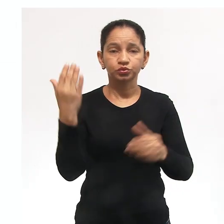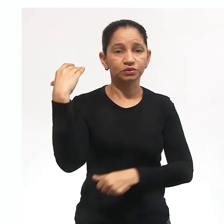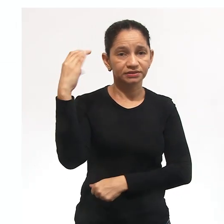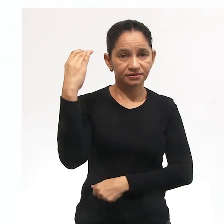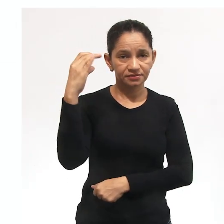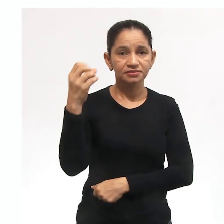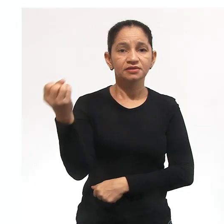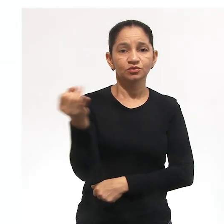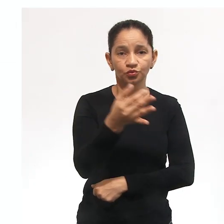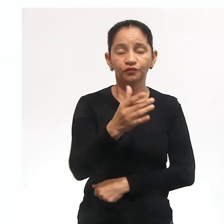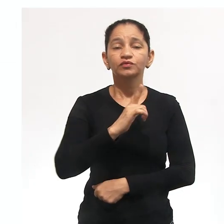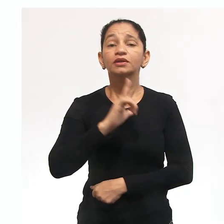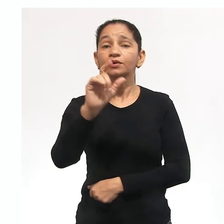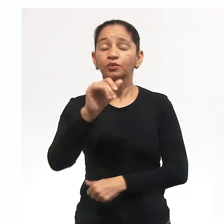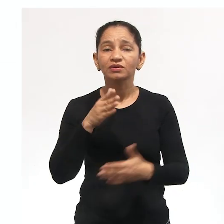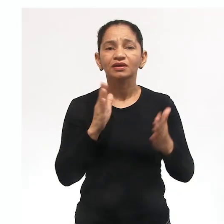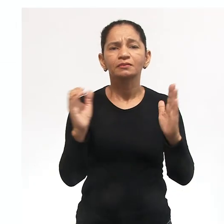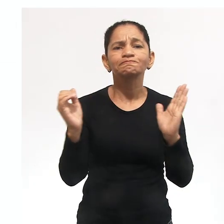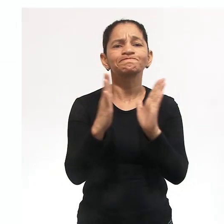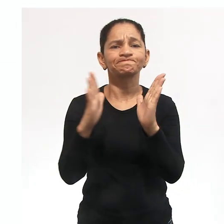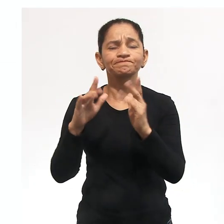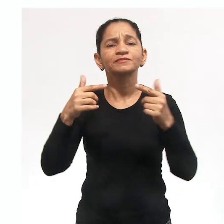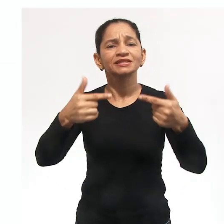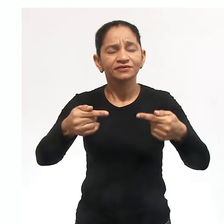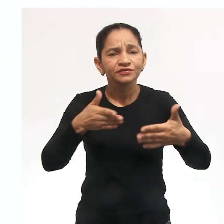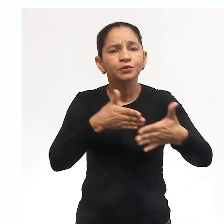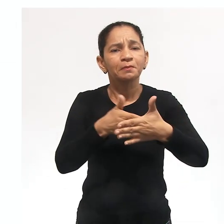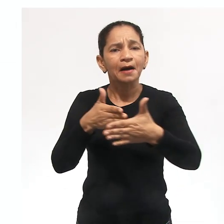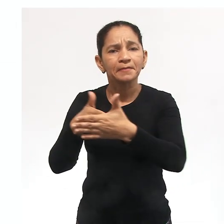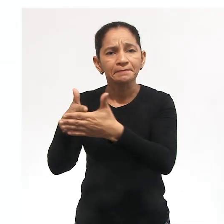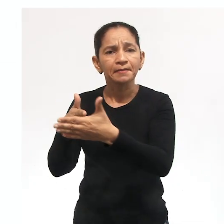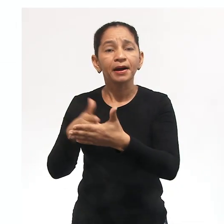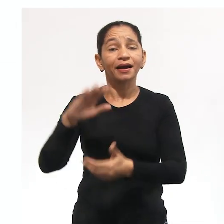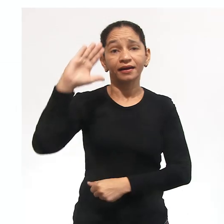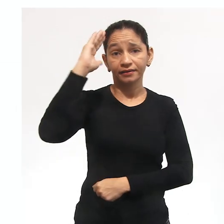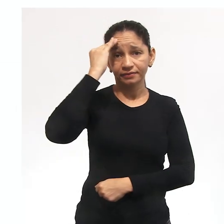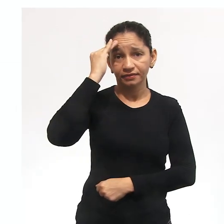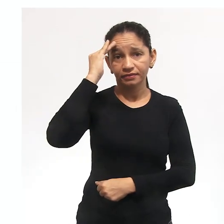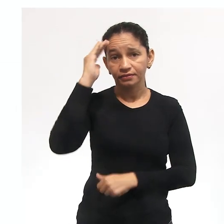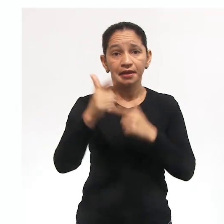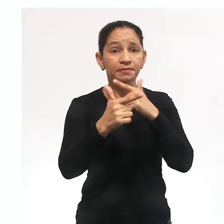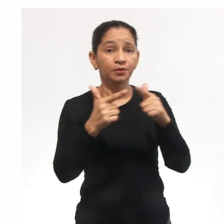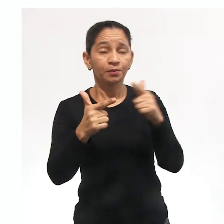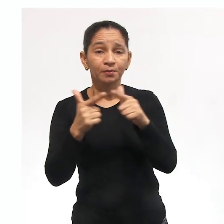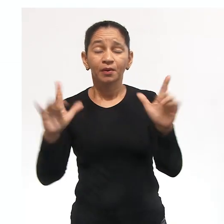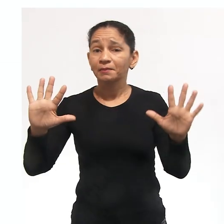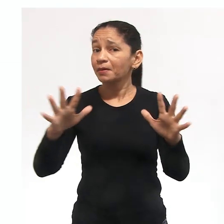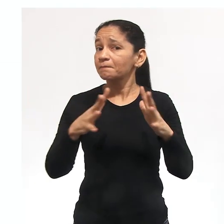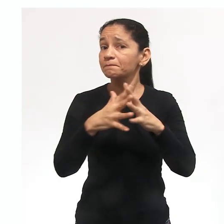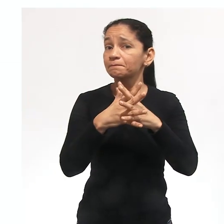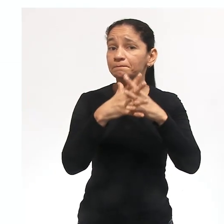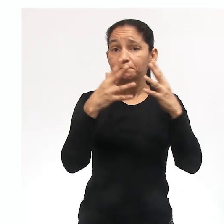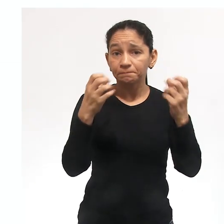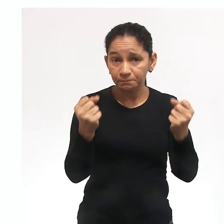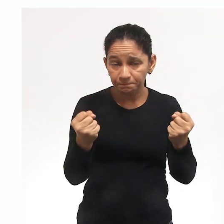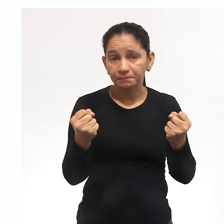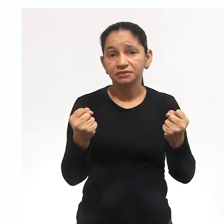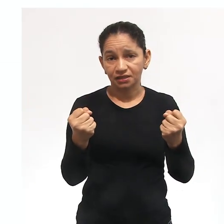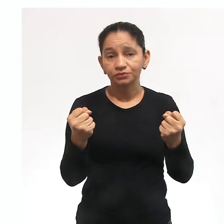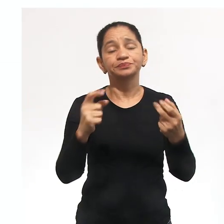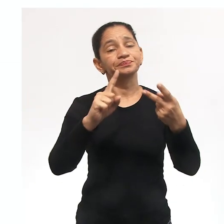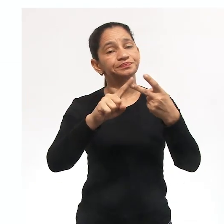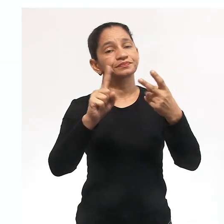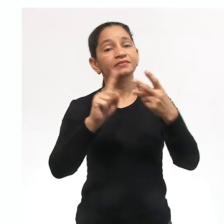nós entendemos que a ciência contemporânea ela enfrenta desafios de entender e resolver problemas